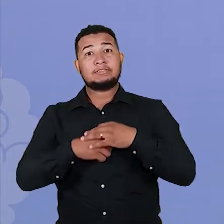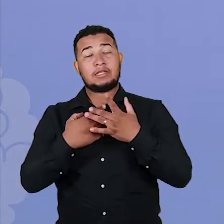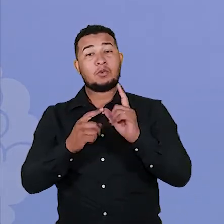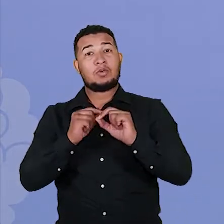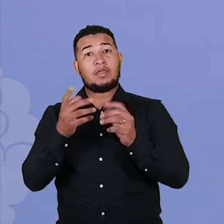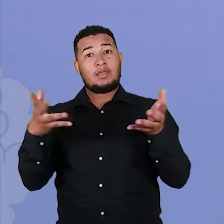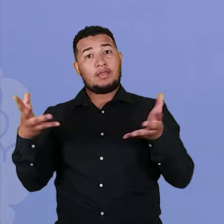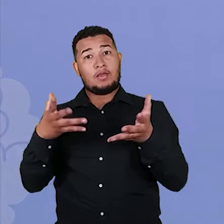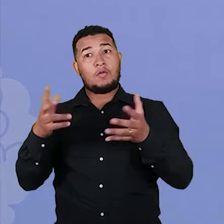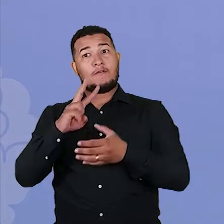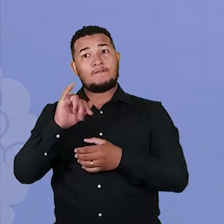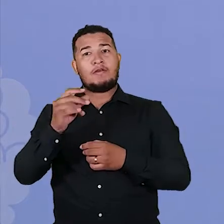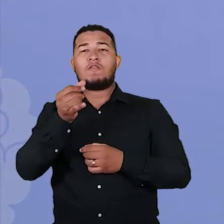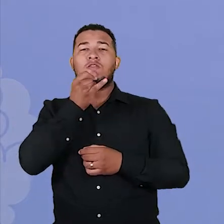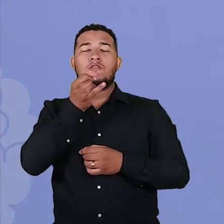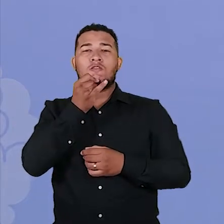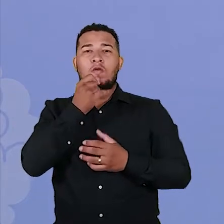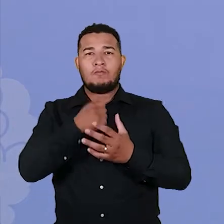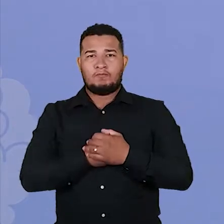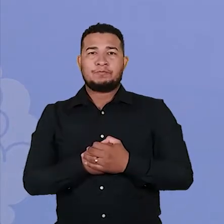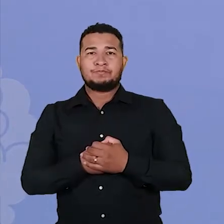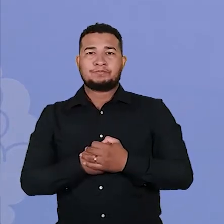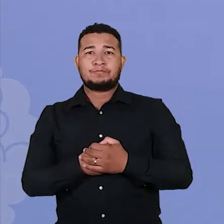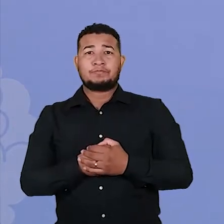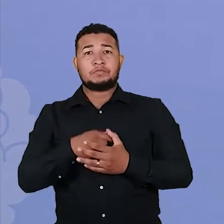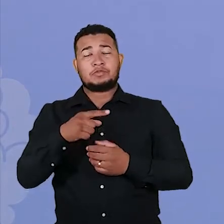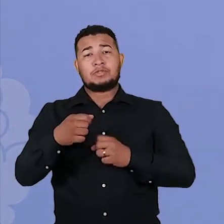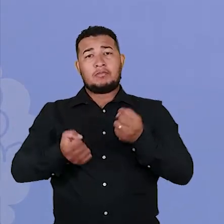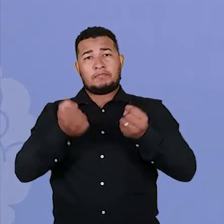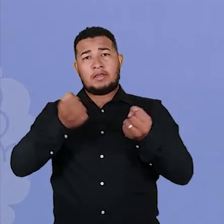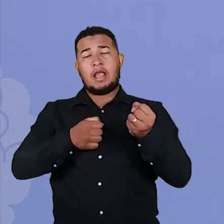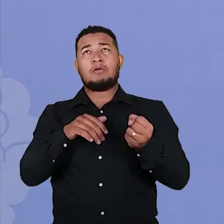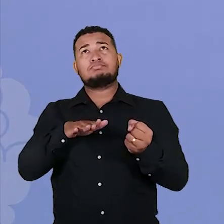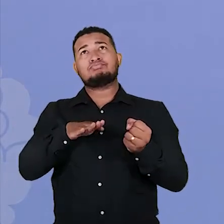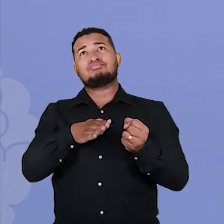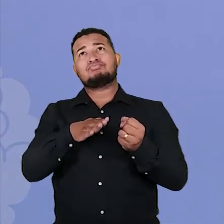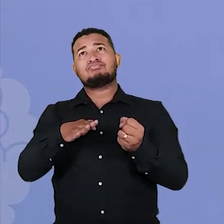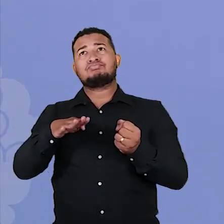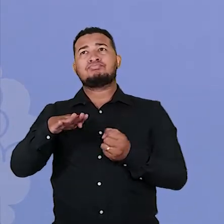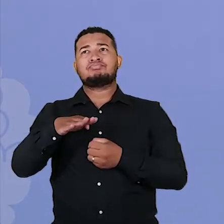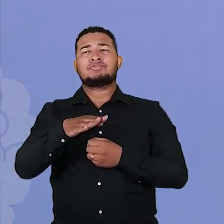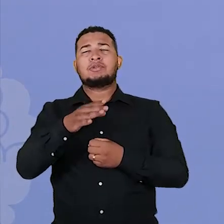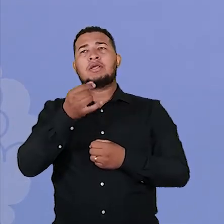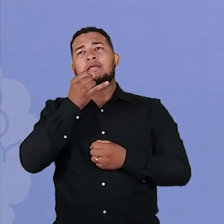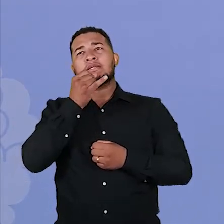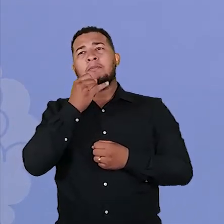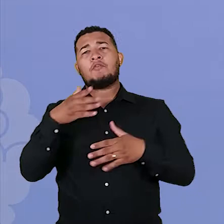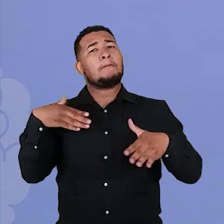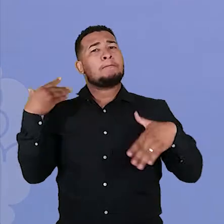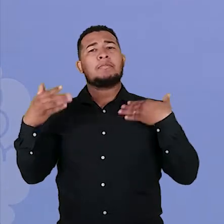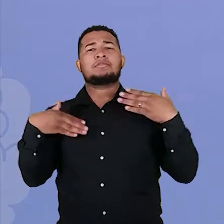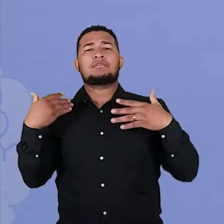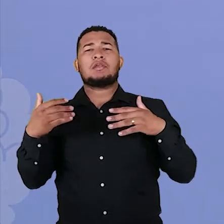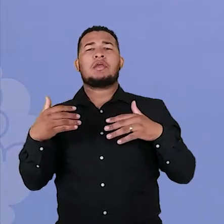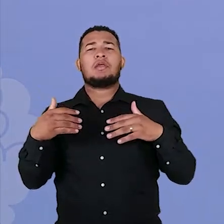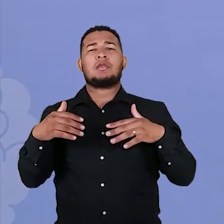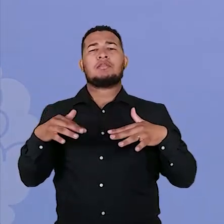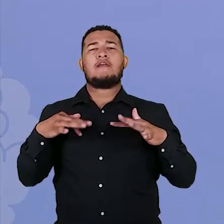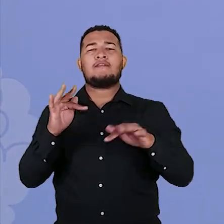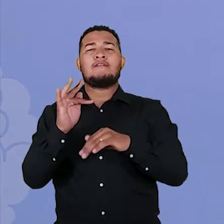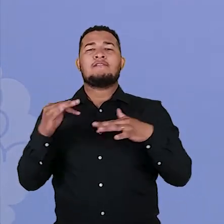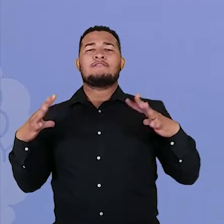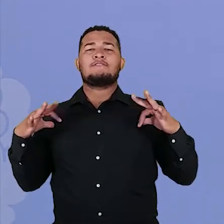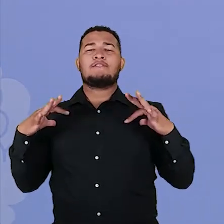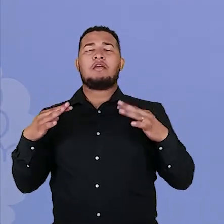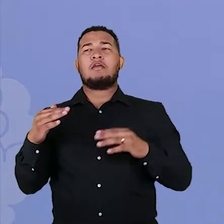Então, a gente vai agora para um exemplo. Você está andando de carro, você vai, vamos sair, vamos passear de férias,